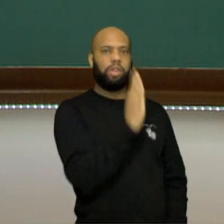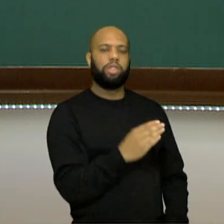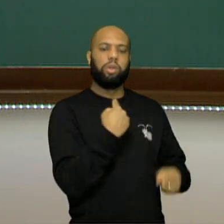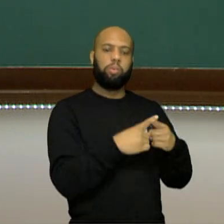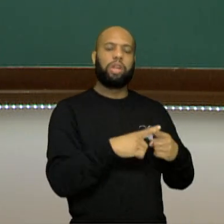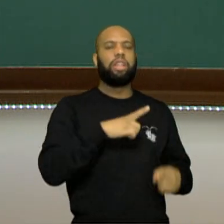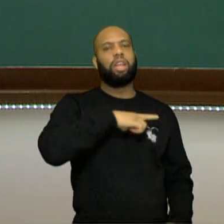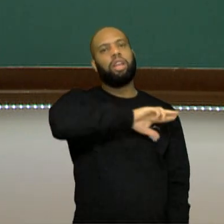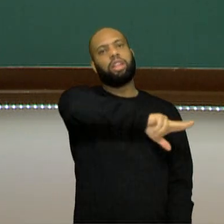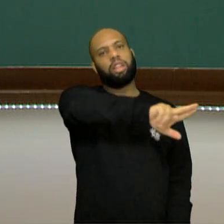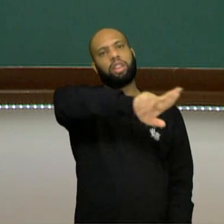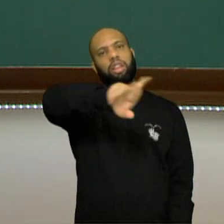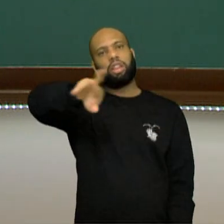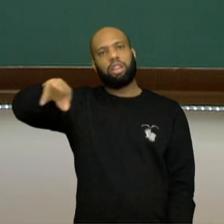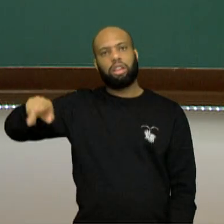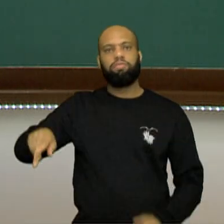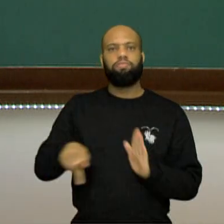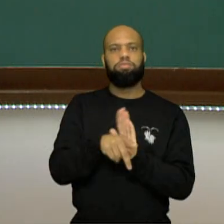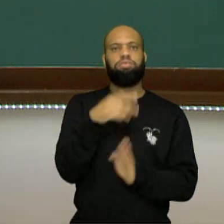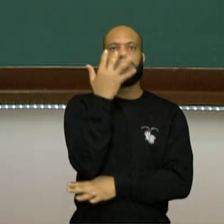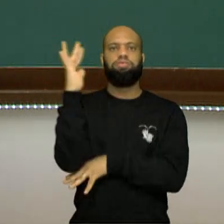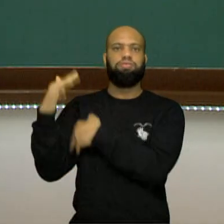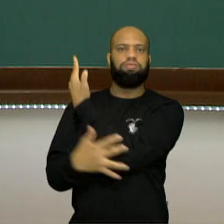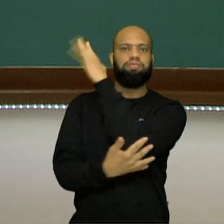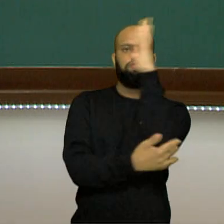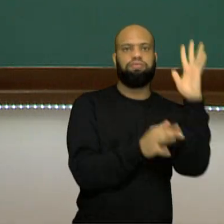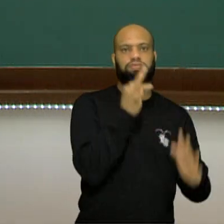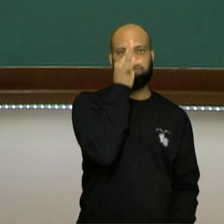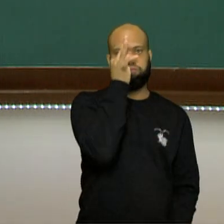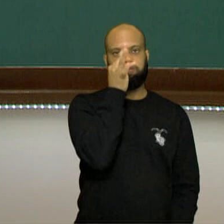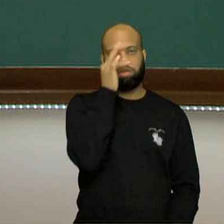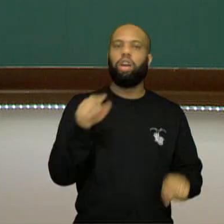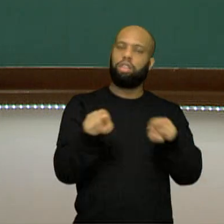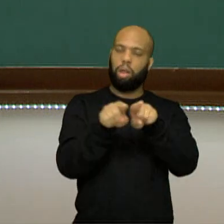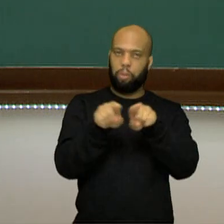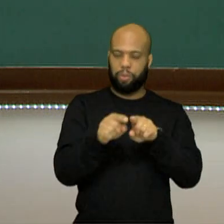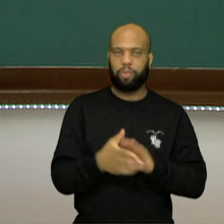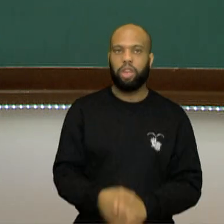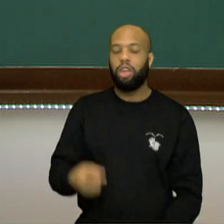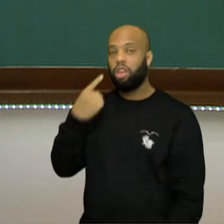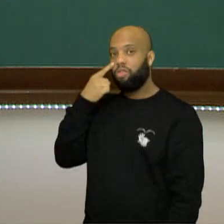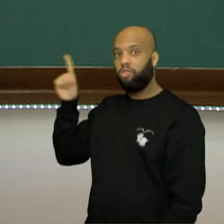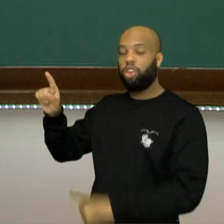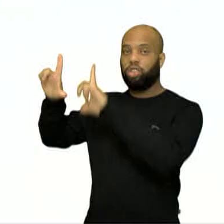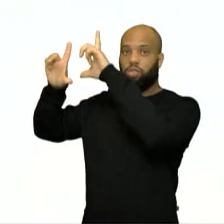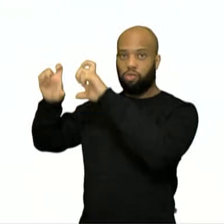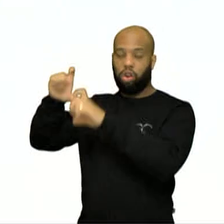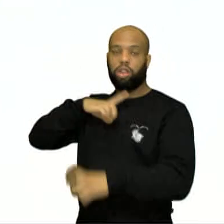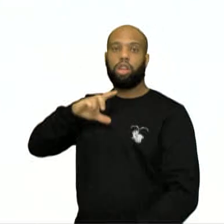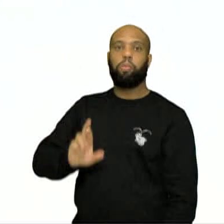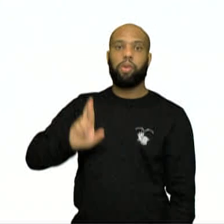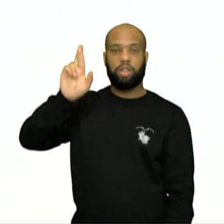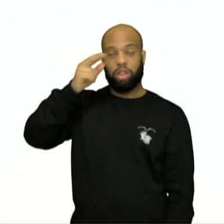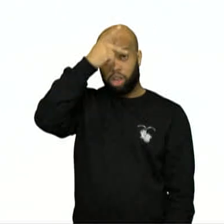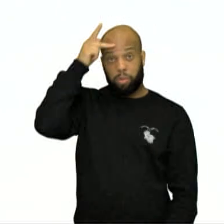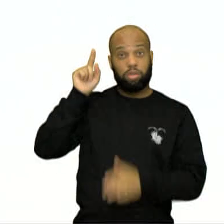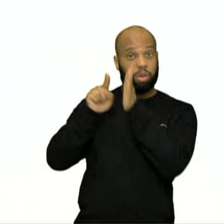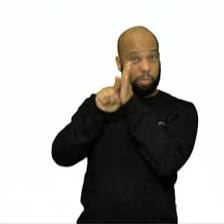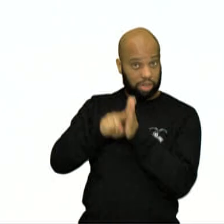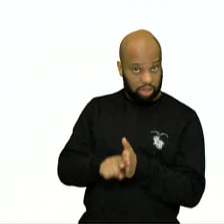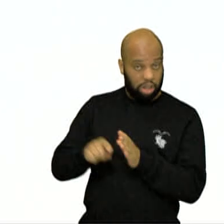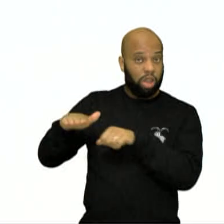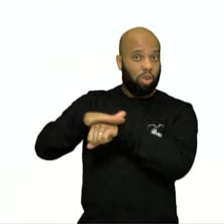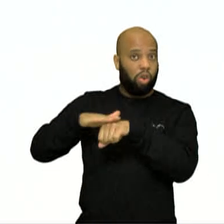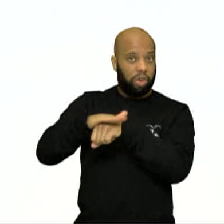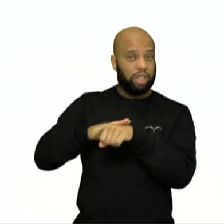essa biodiversidade aí das plantas. Então, na nossa imagem, a gente tem a representação de um pesquisador